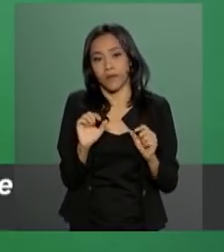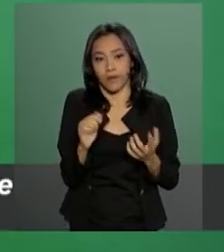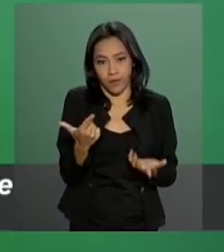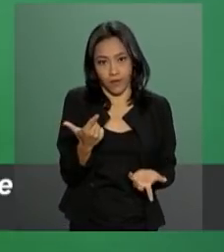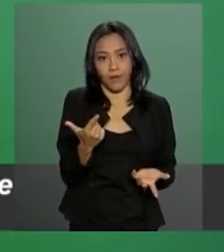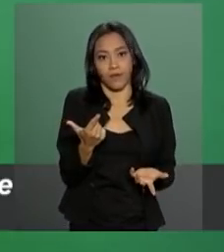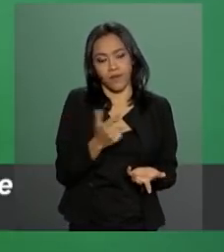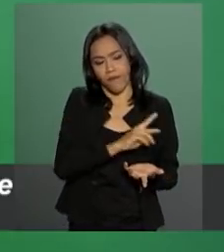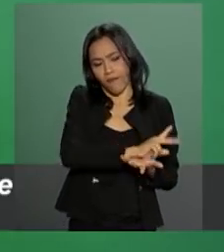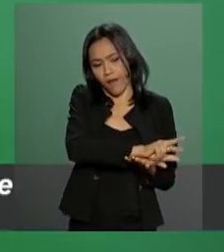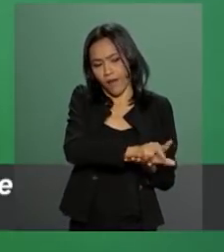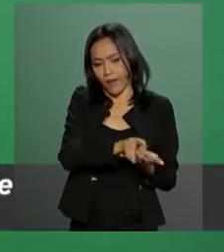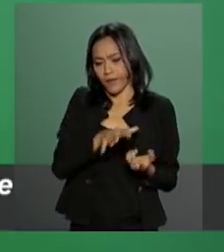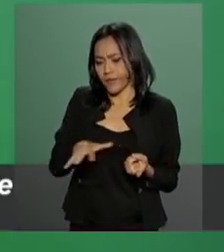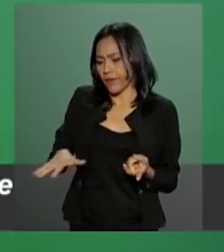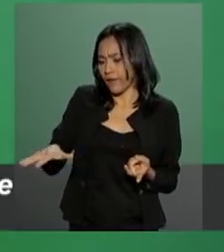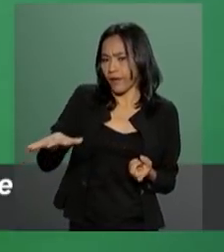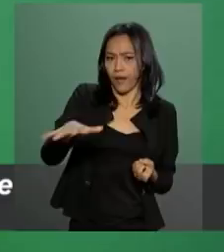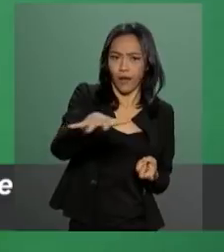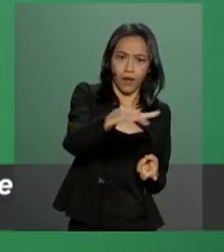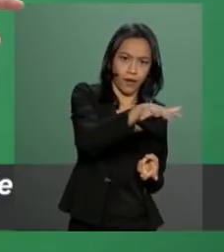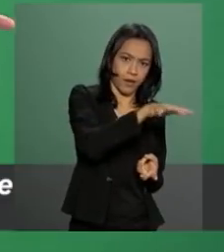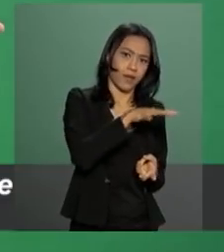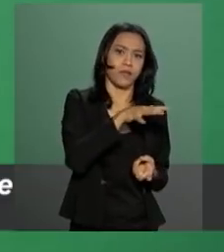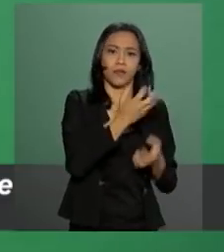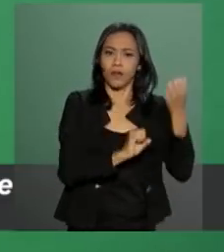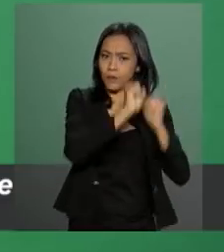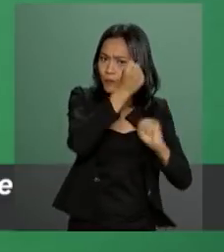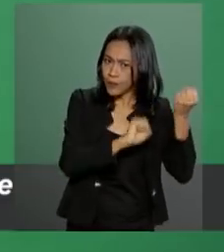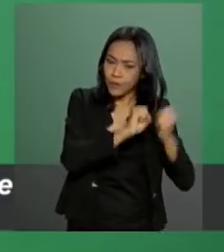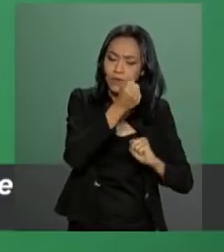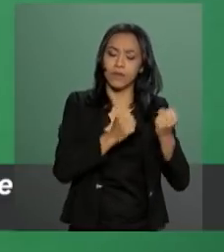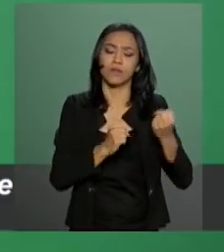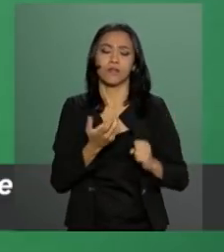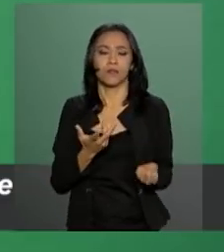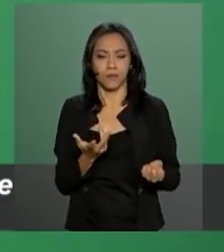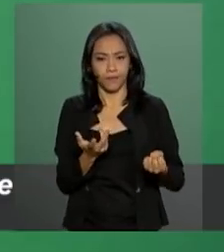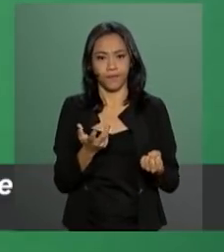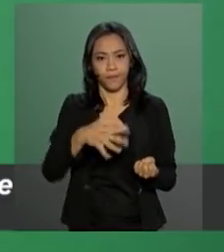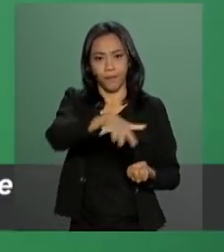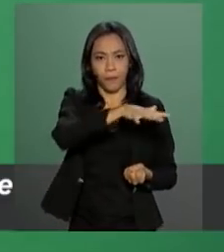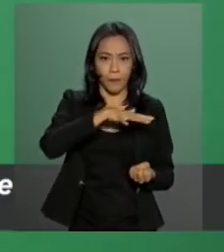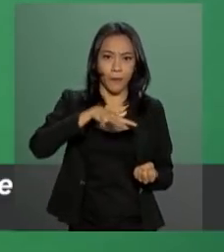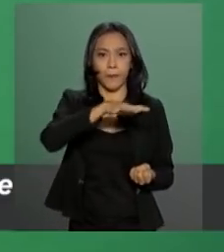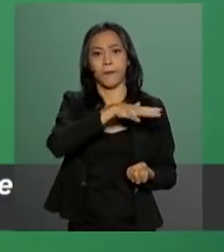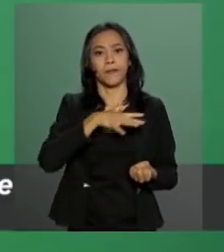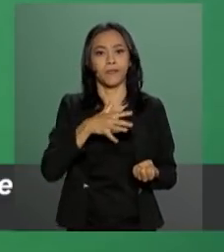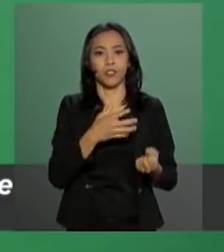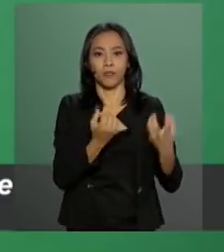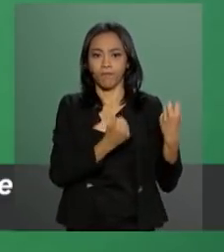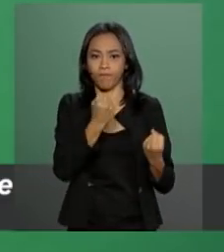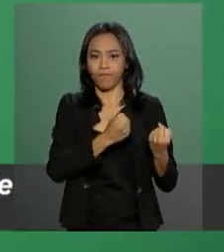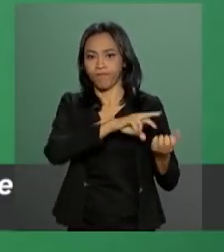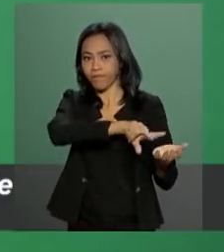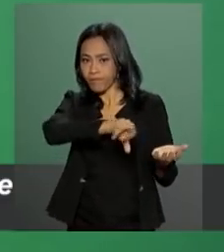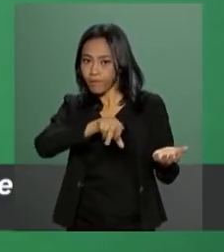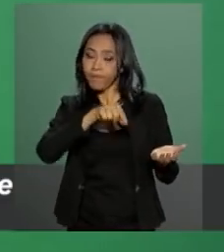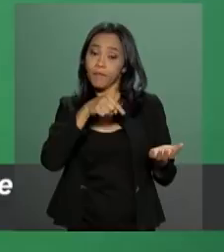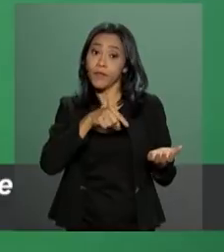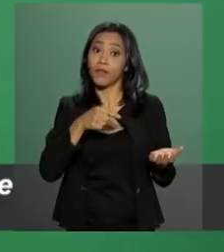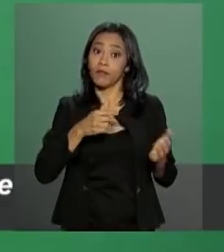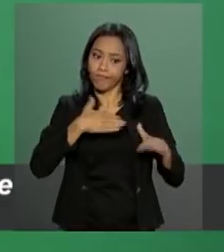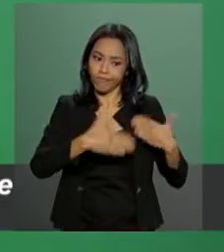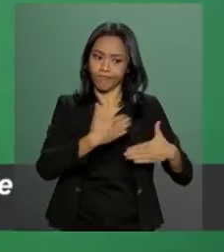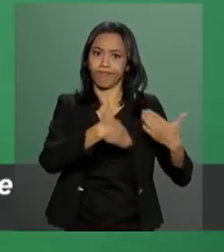aos vários setores basta verificar o setor industrial a relativa ao sistema automotivo para verificar o quanto cresceu